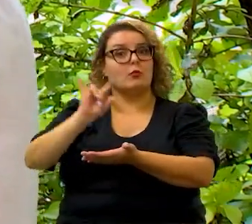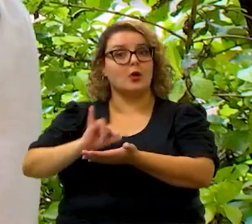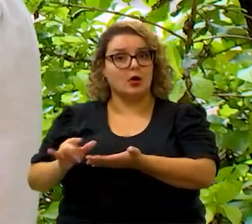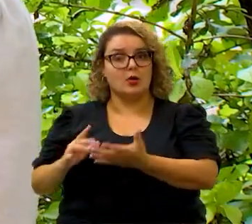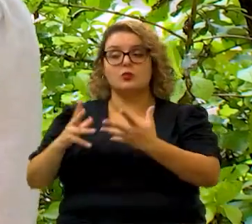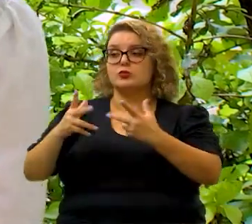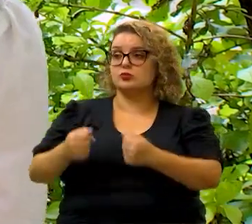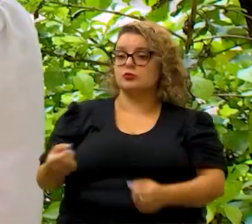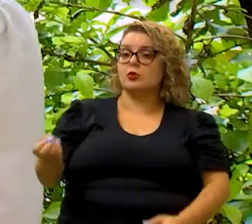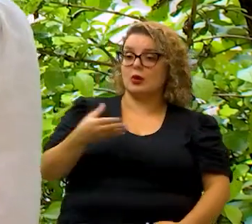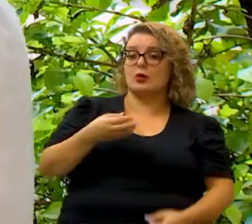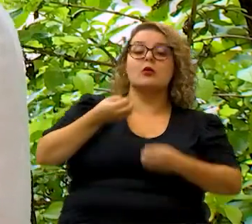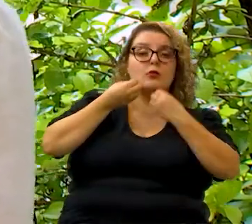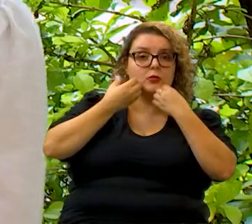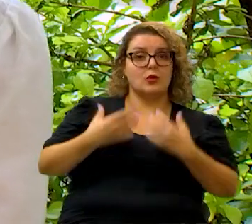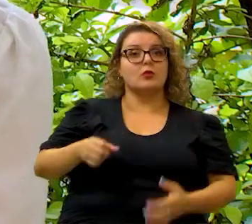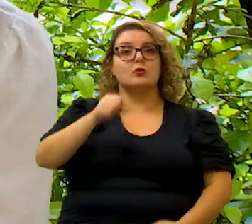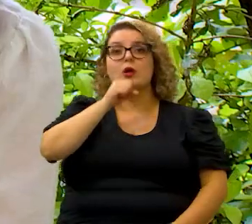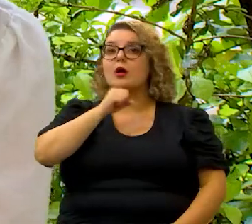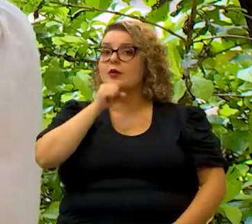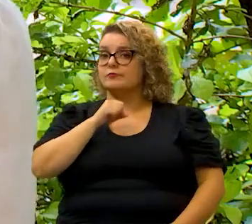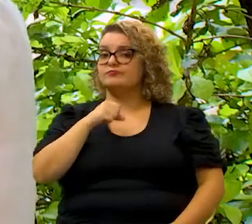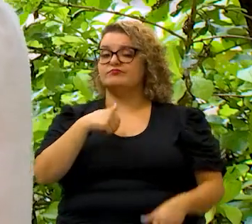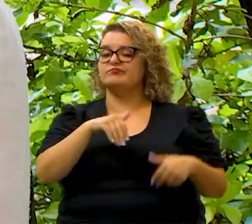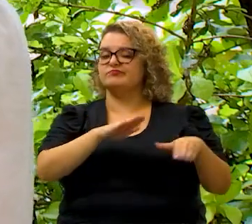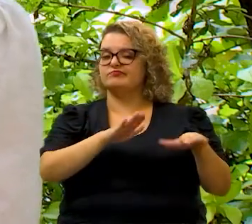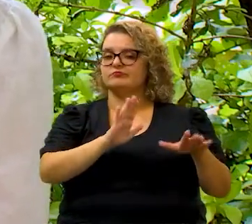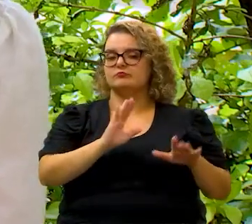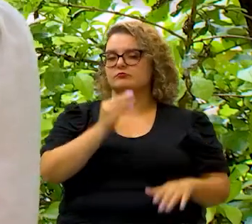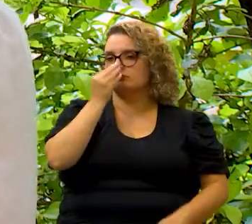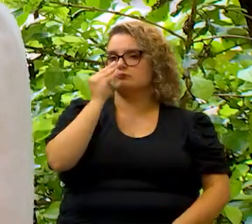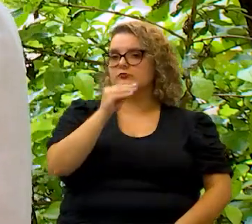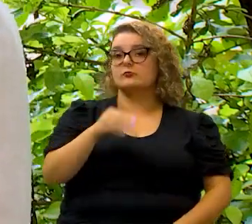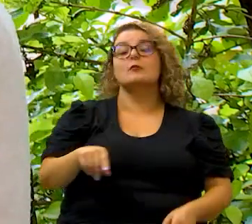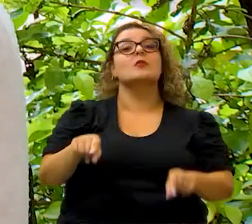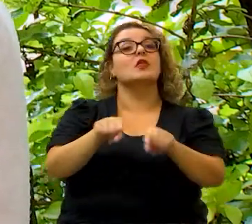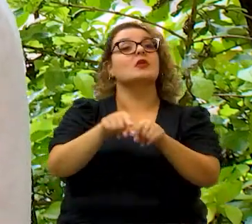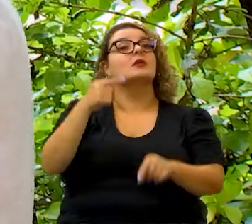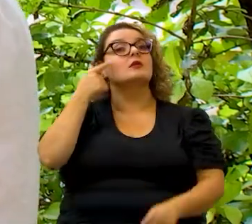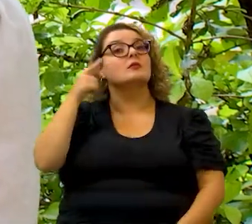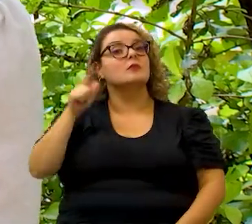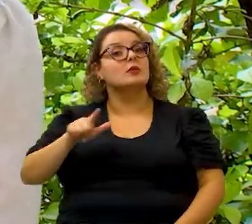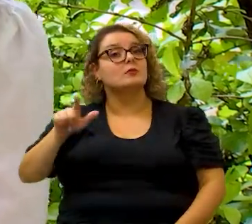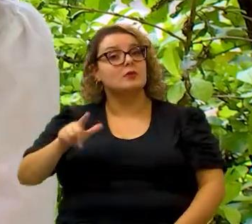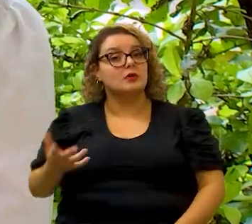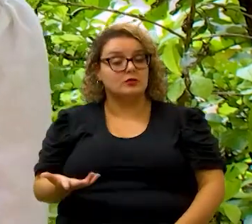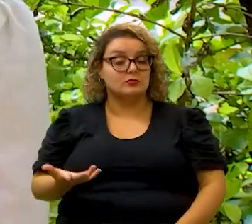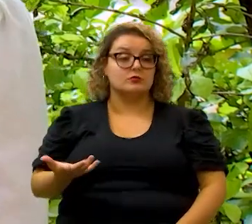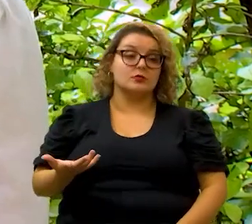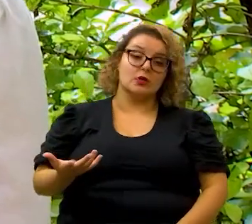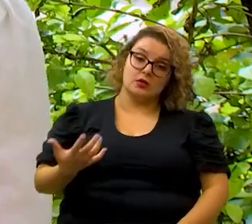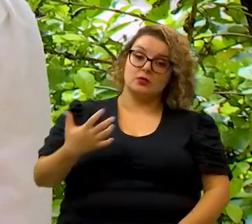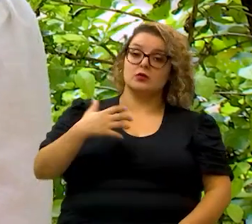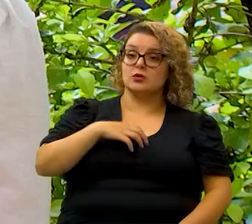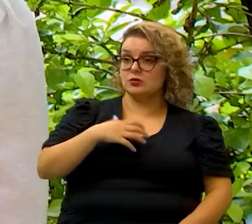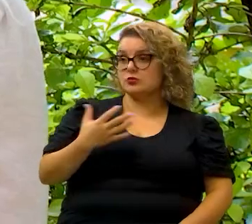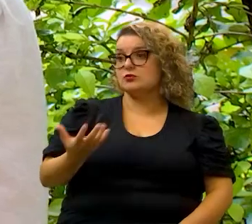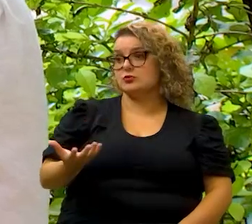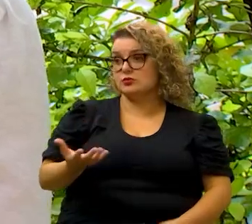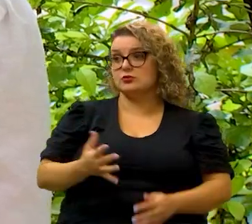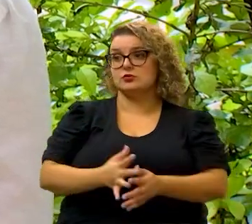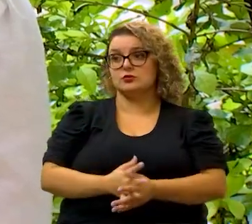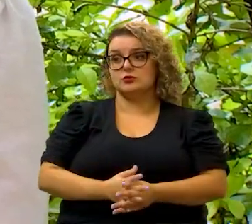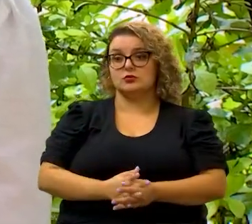capitalismo, então tudo que é novo é tido como bom, o que é velho é tido como descartável. E há também uma lógica que de